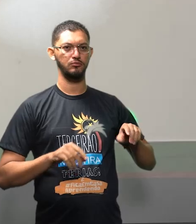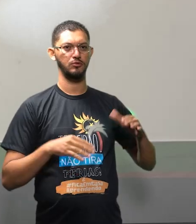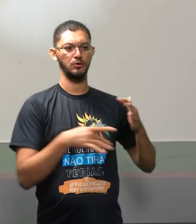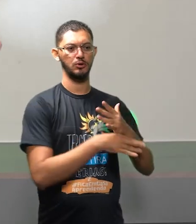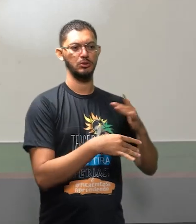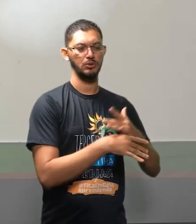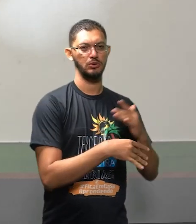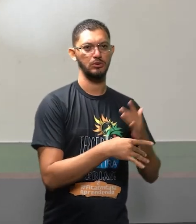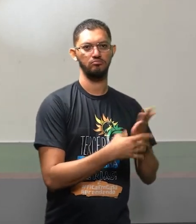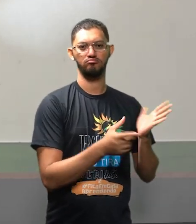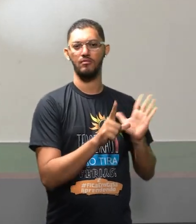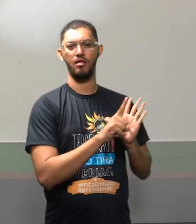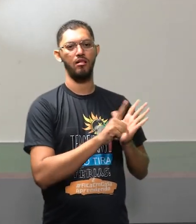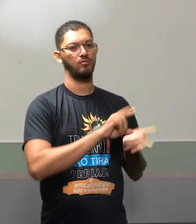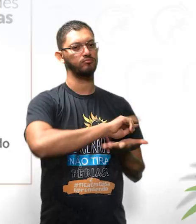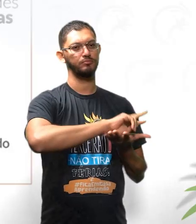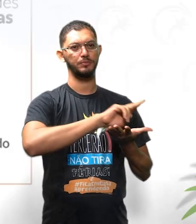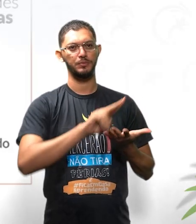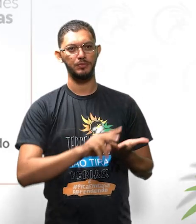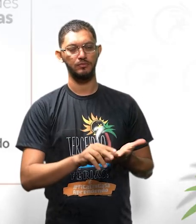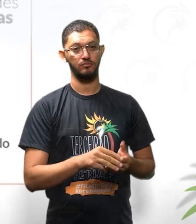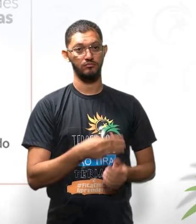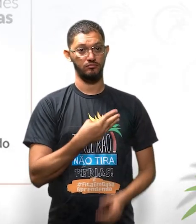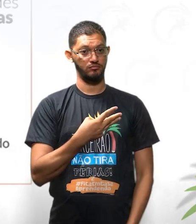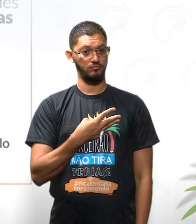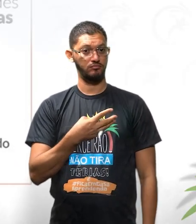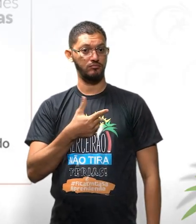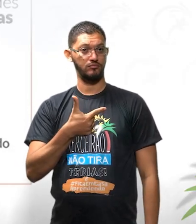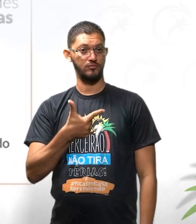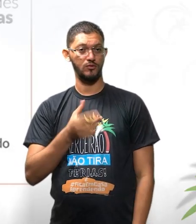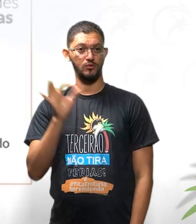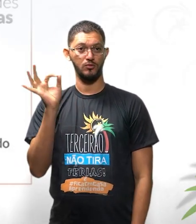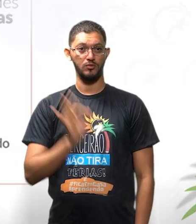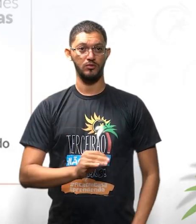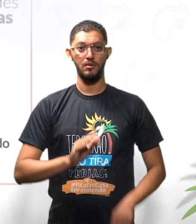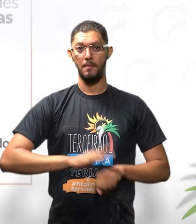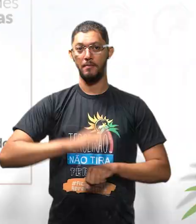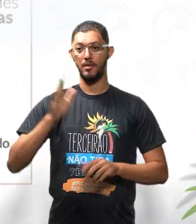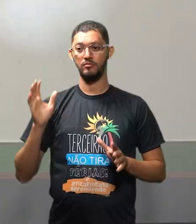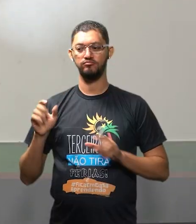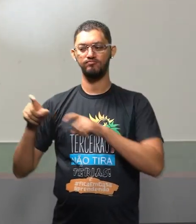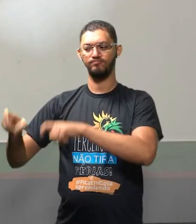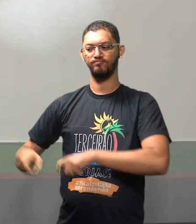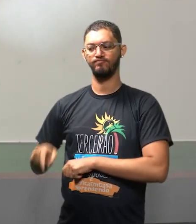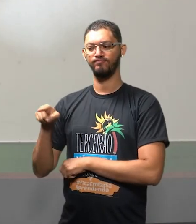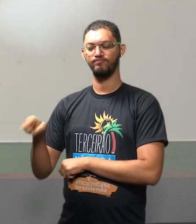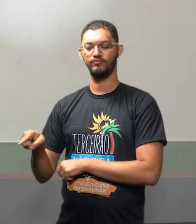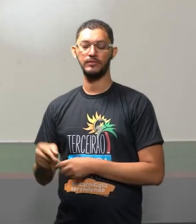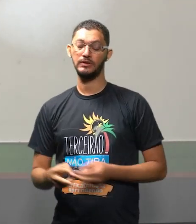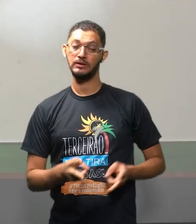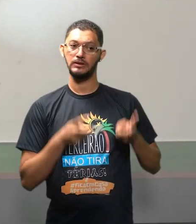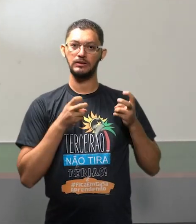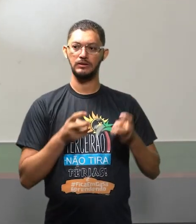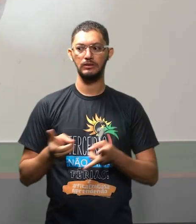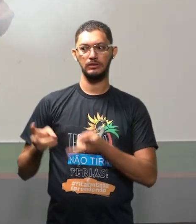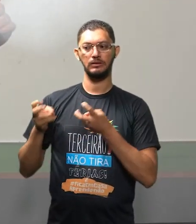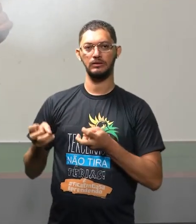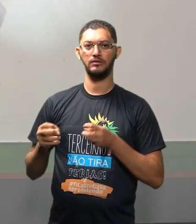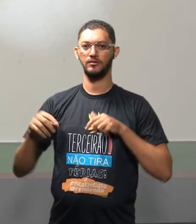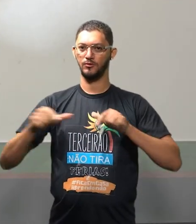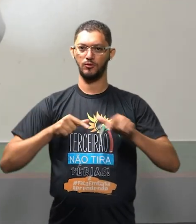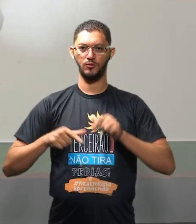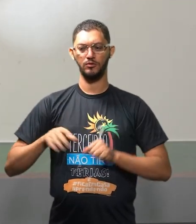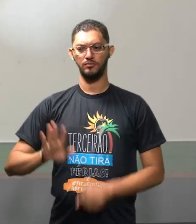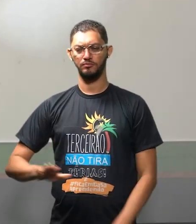como o comércio, por exemplo, né? E 32% em atividades mais ligadas à área rural. Então, perceba que a realidade do